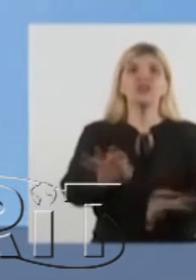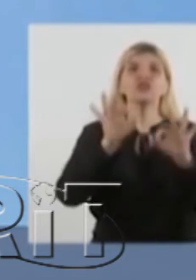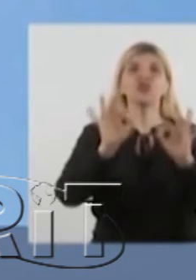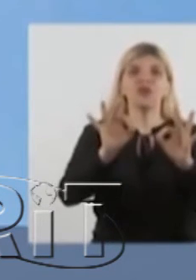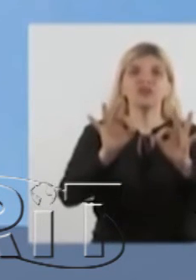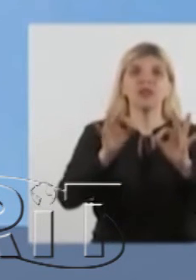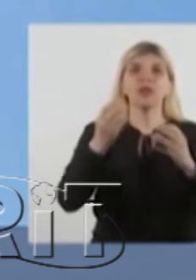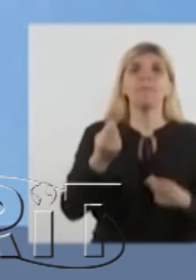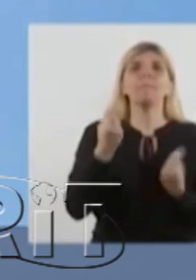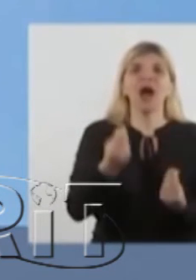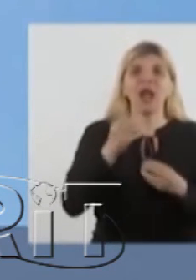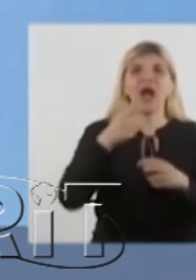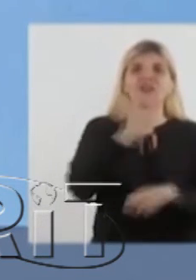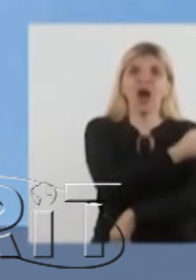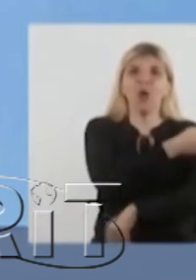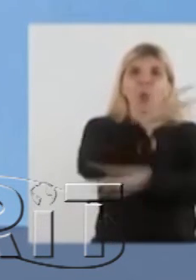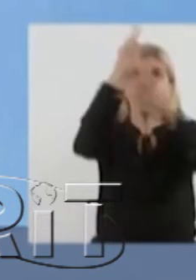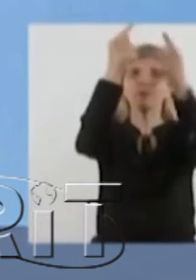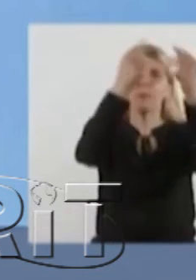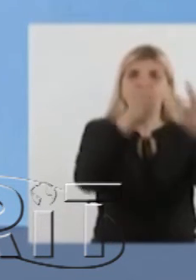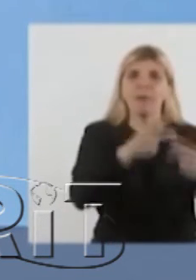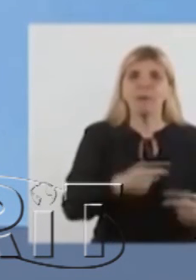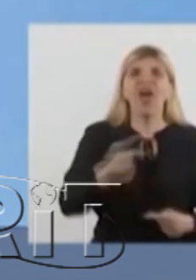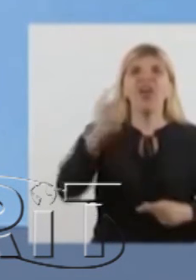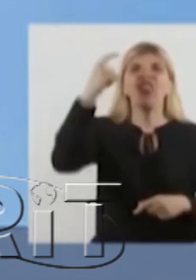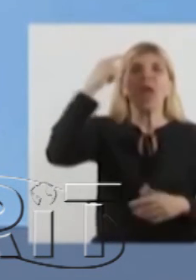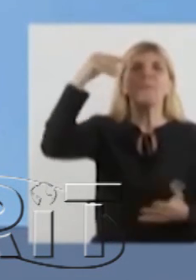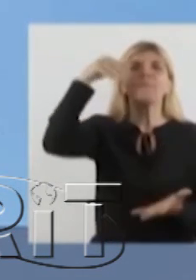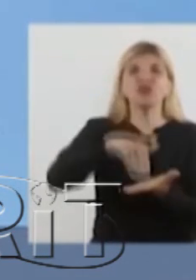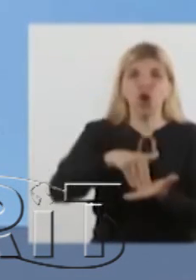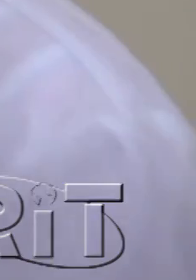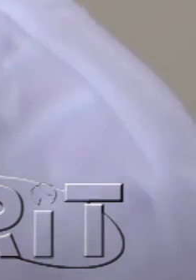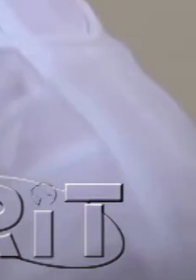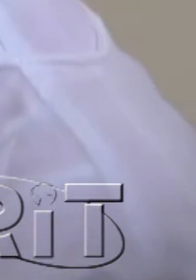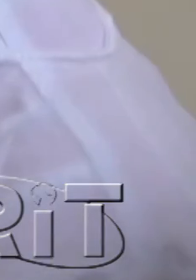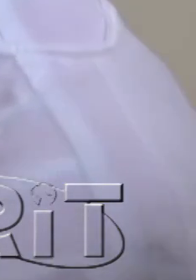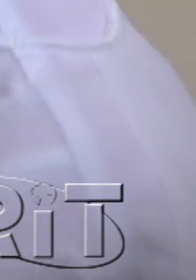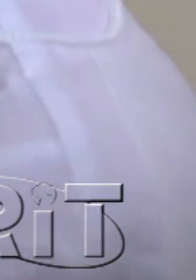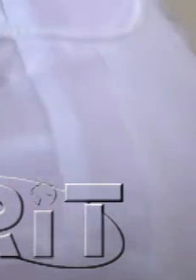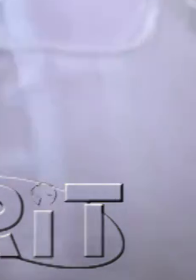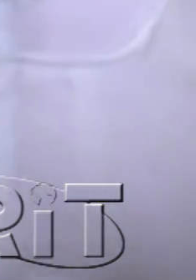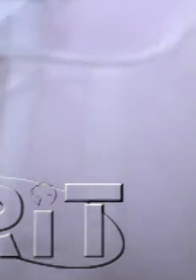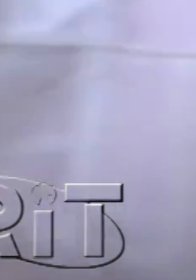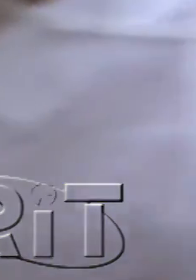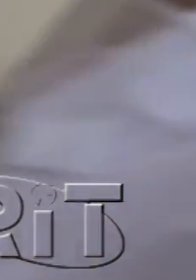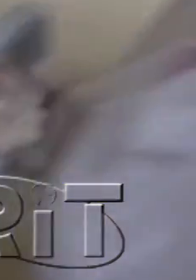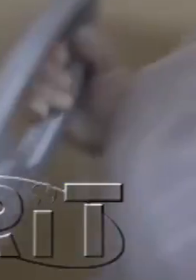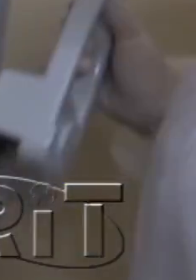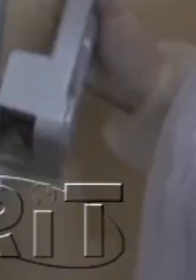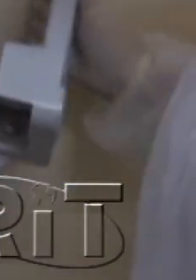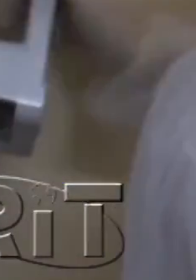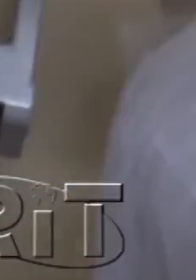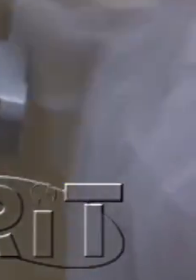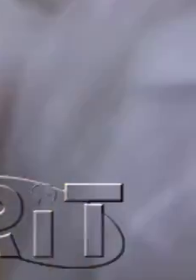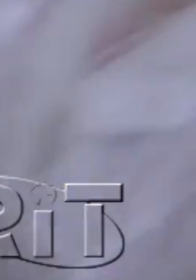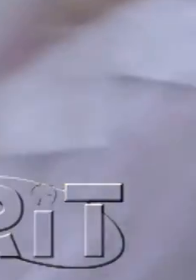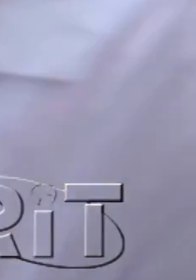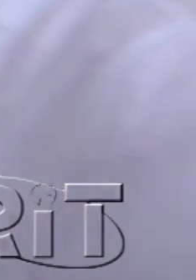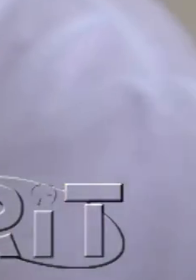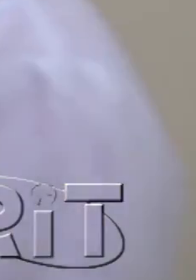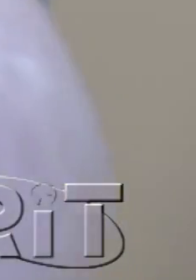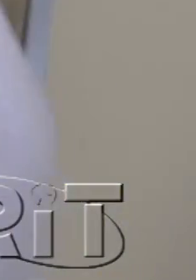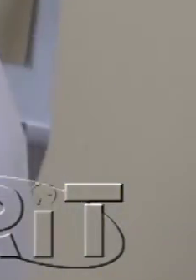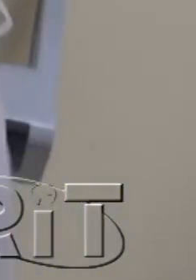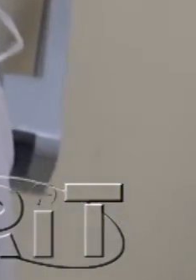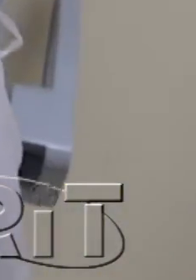milhões de argentinos violência de argentinos e argentinas e Novembro Fernandes anunciou a aquisição de milhões